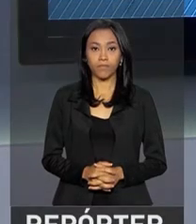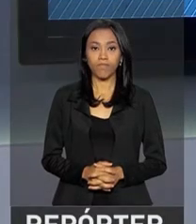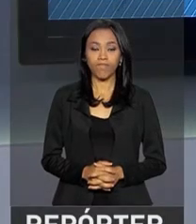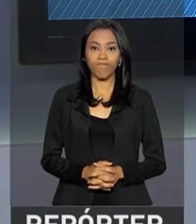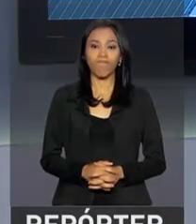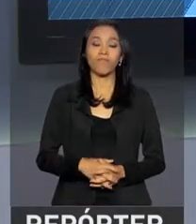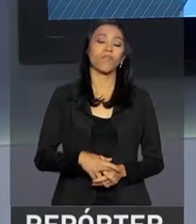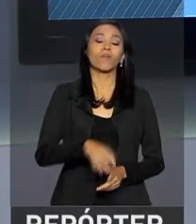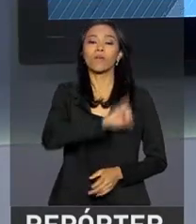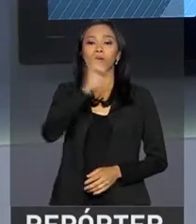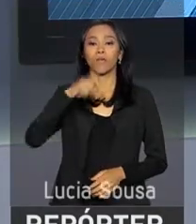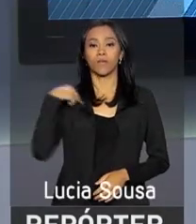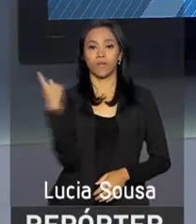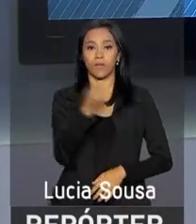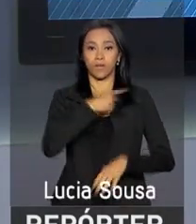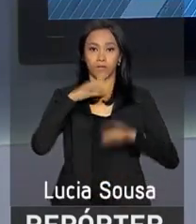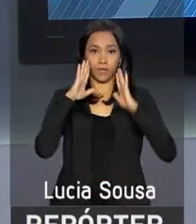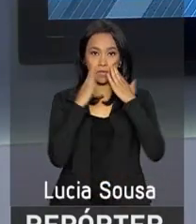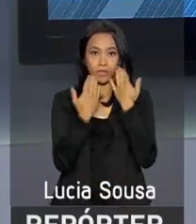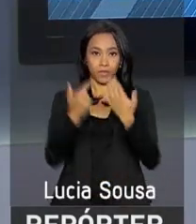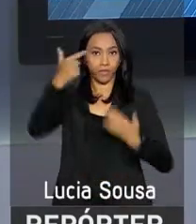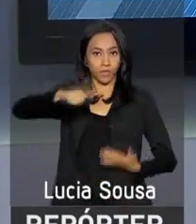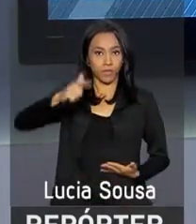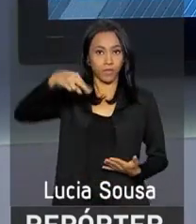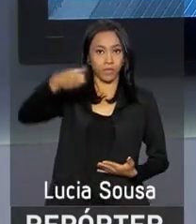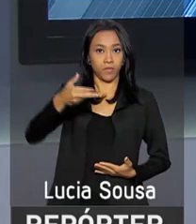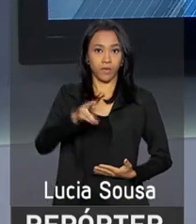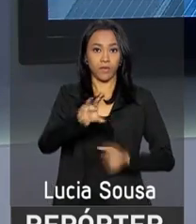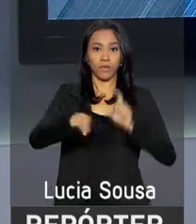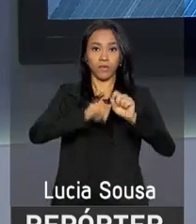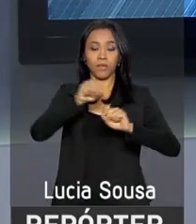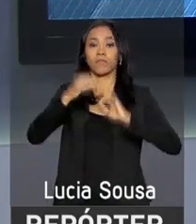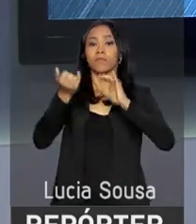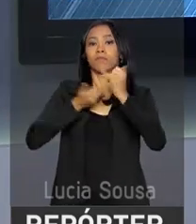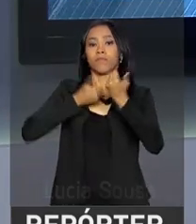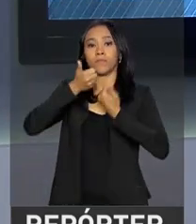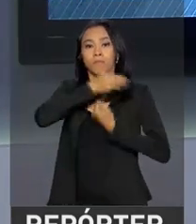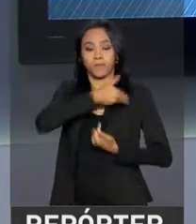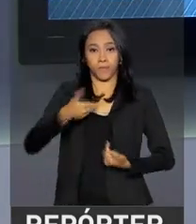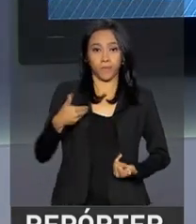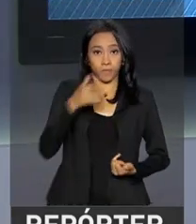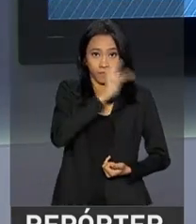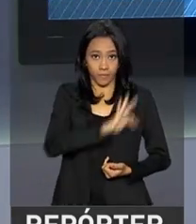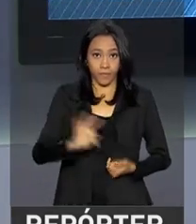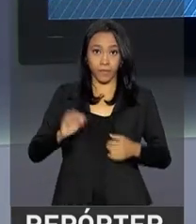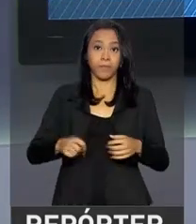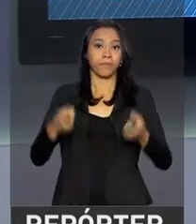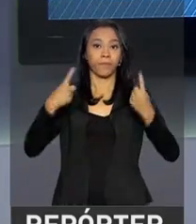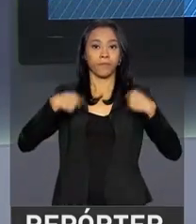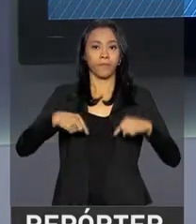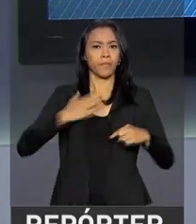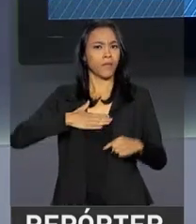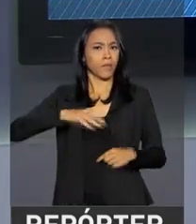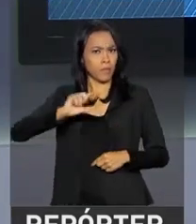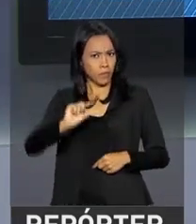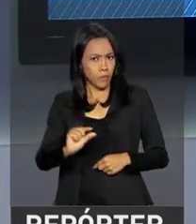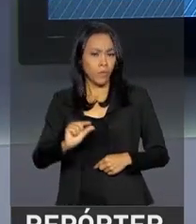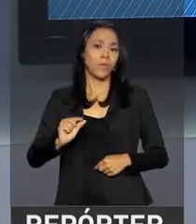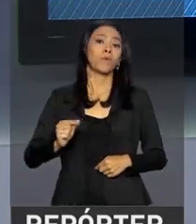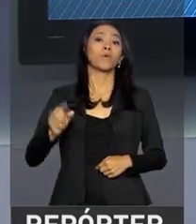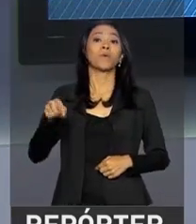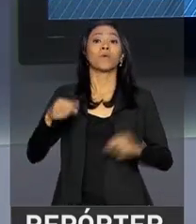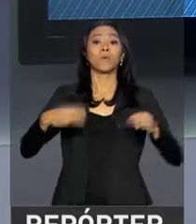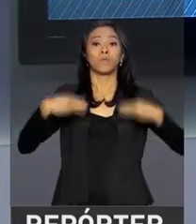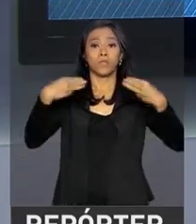lá voltamos agora com repórter nbr notícias do governo federal daqui a pouco o ministério do planejamento anuncia a programação